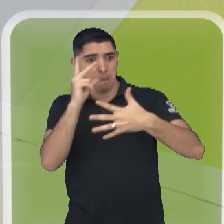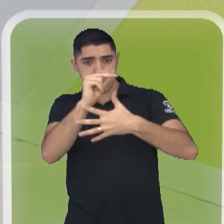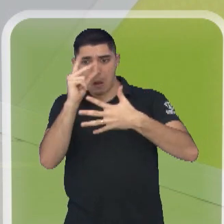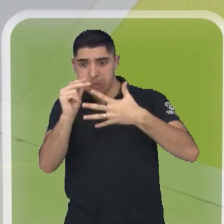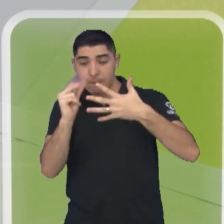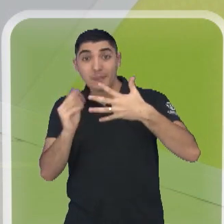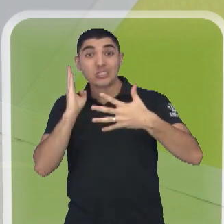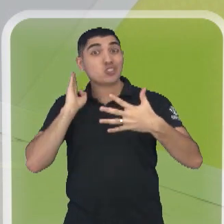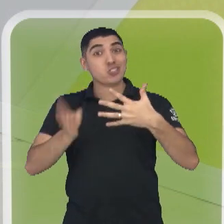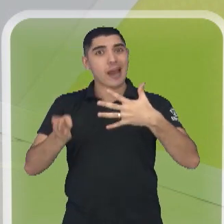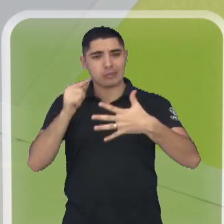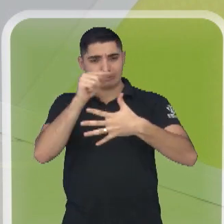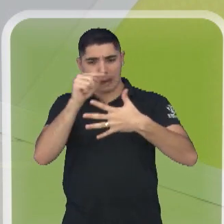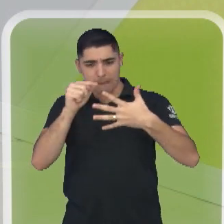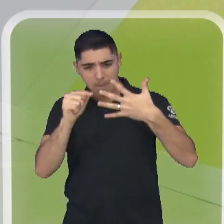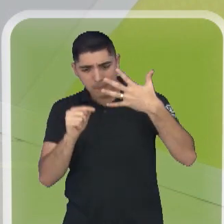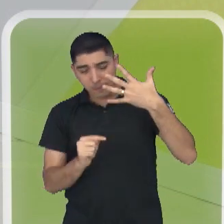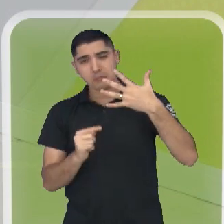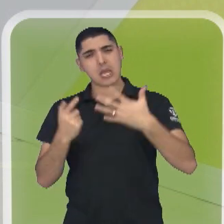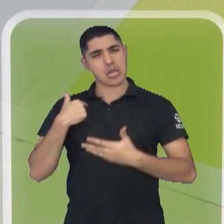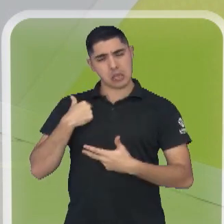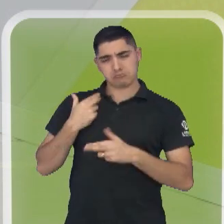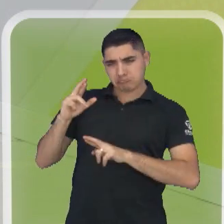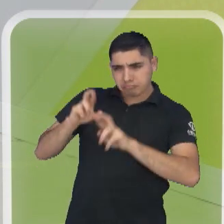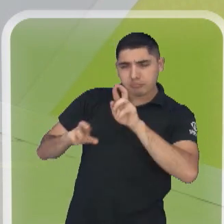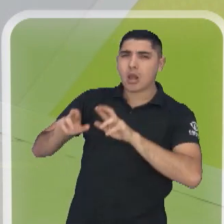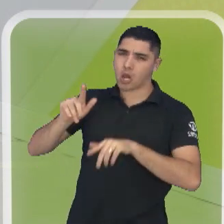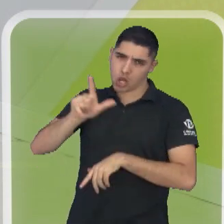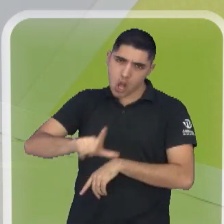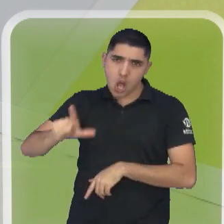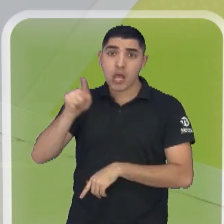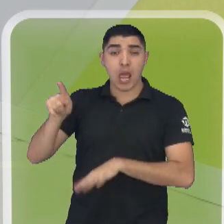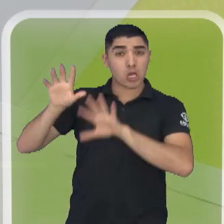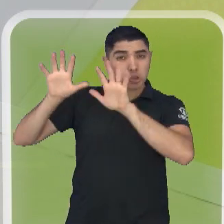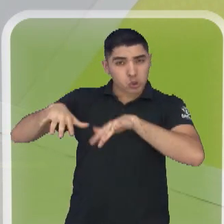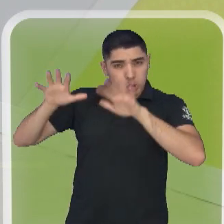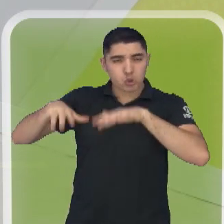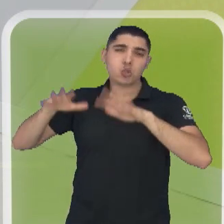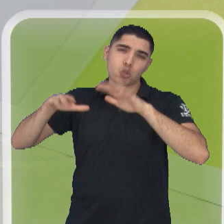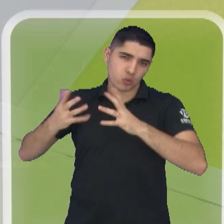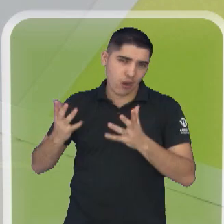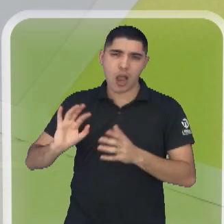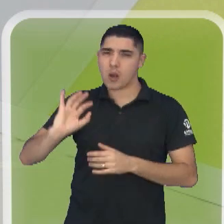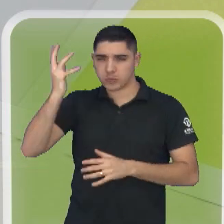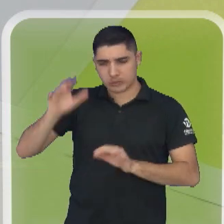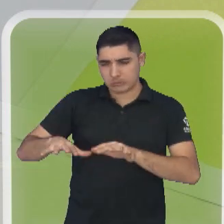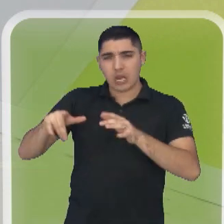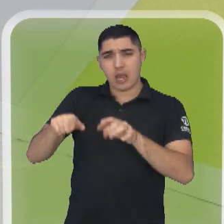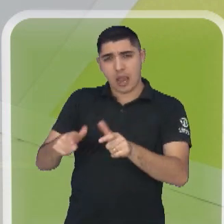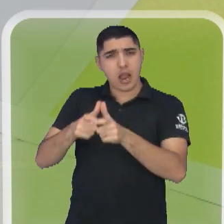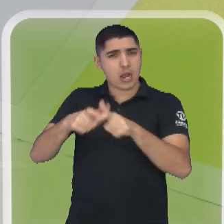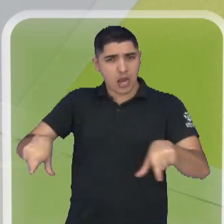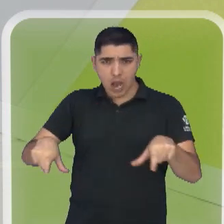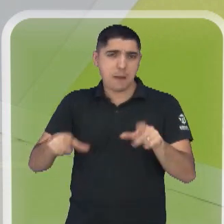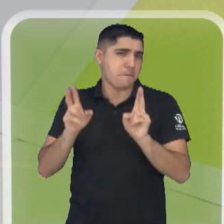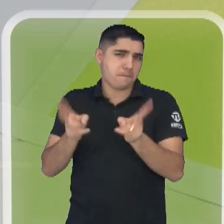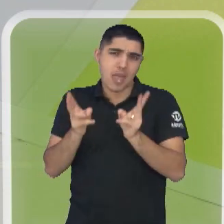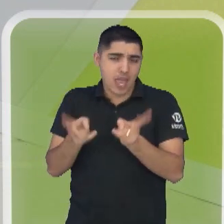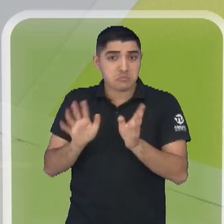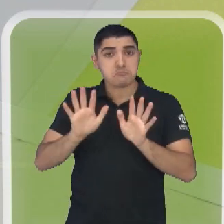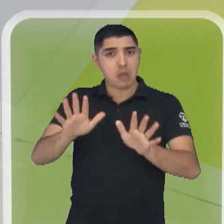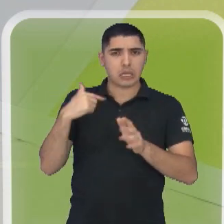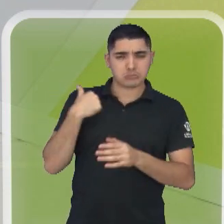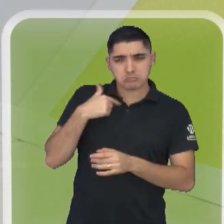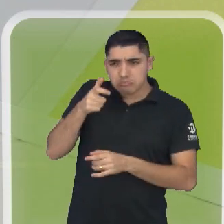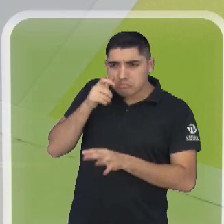E analisando esse jogo, entendo que a chuva, obviamente, a chuva caiu para as duas equipes, o gramado era o mesmo para as duas equipes, mas pelo que a